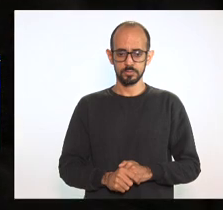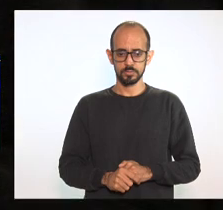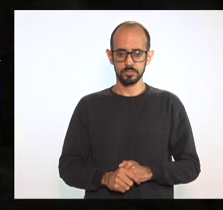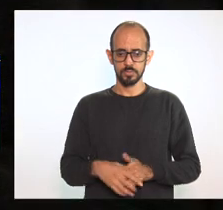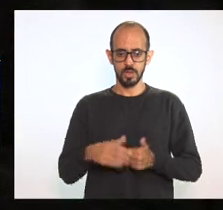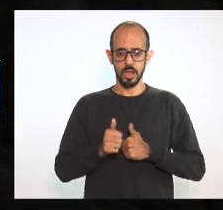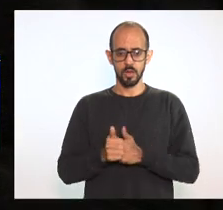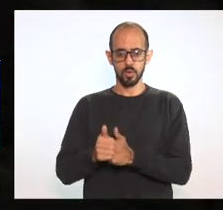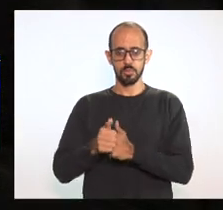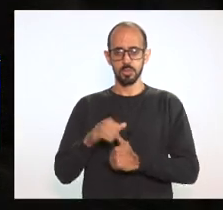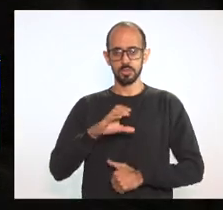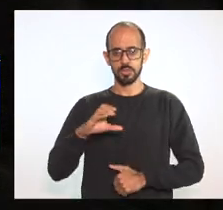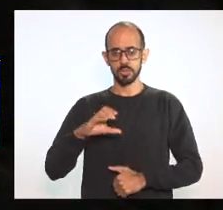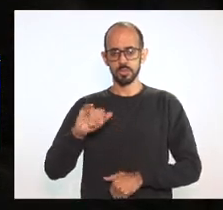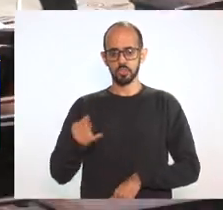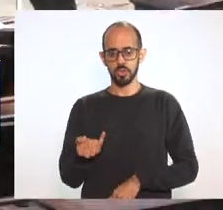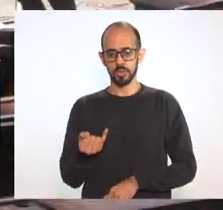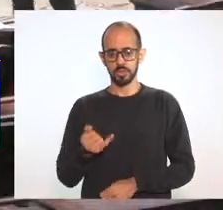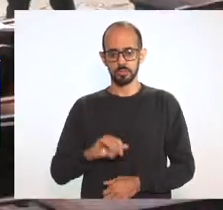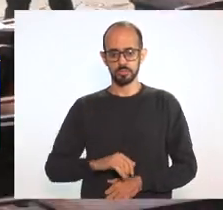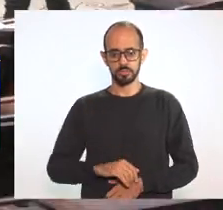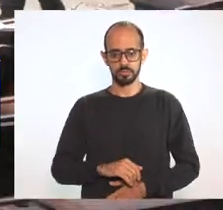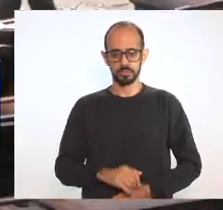Acompanha a CCJ, presidente.